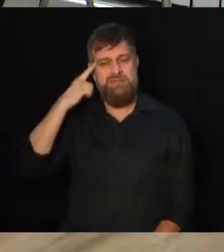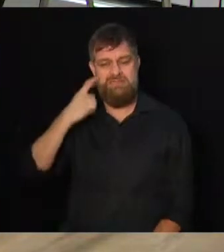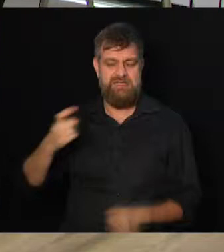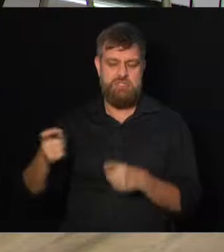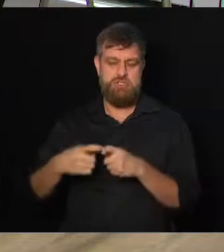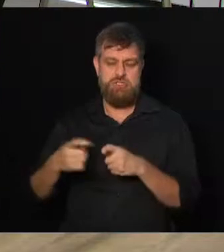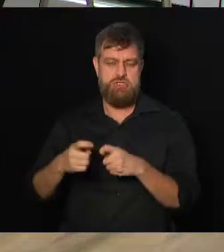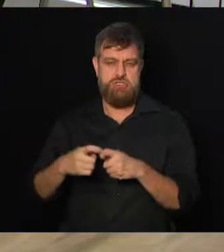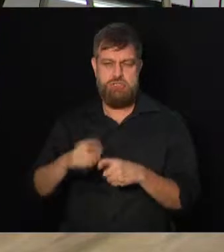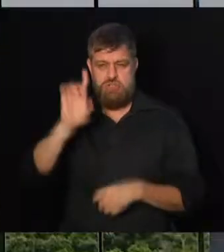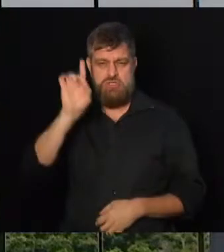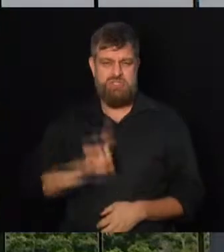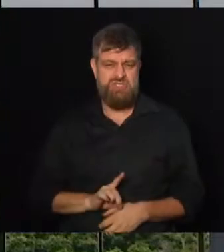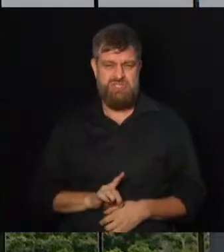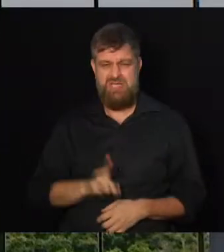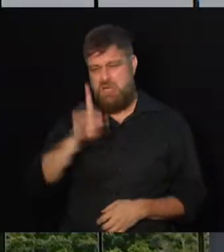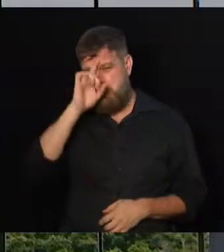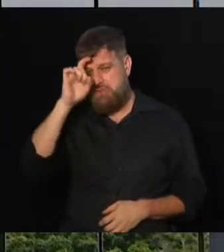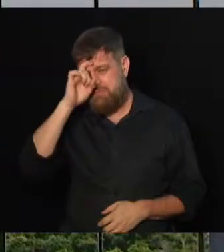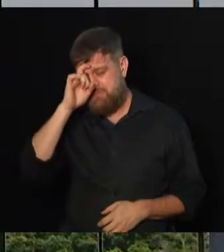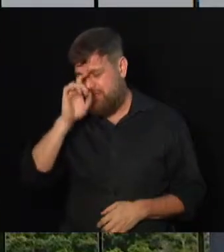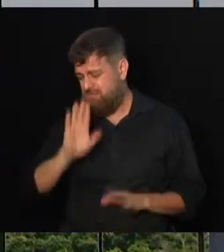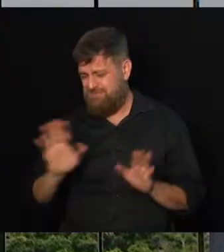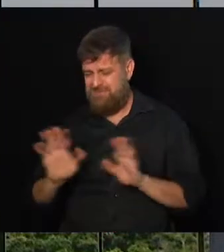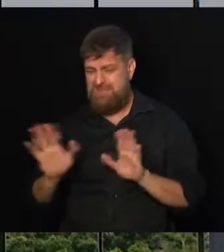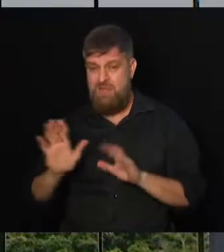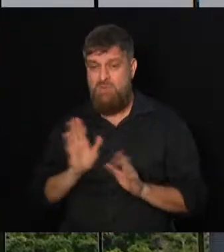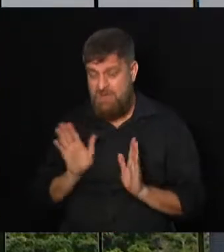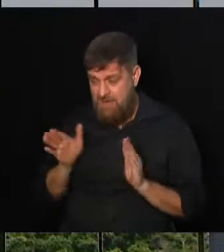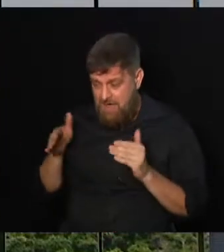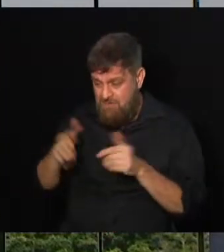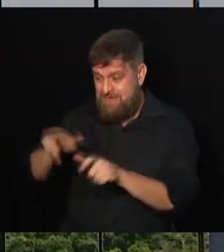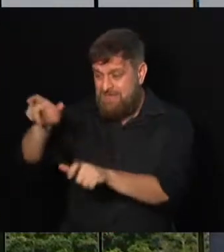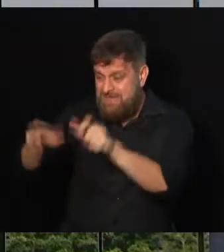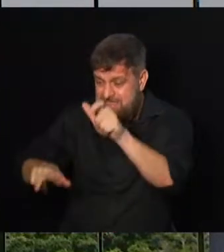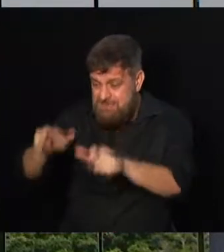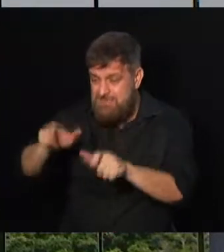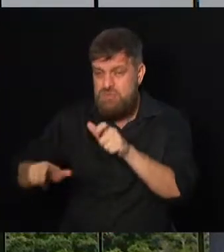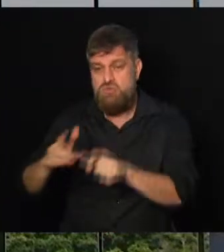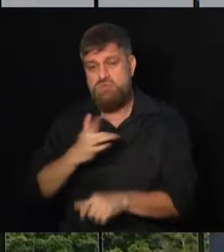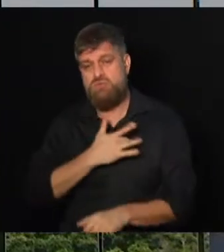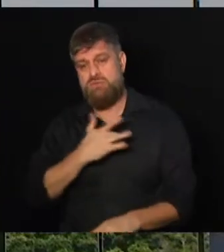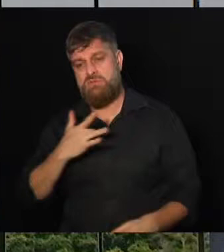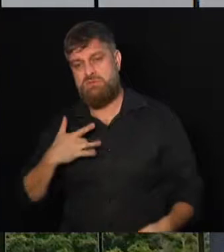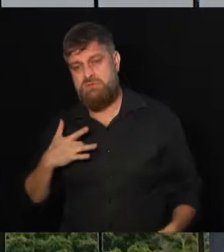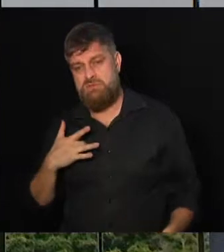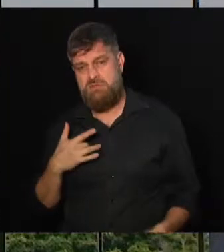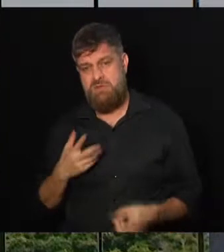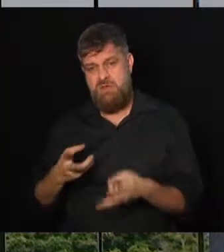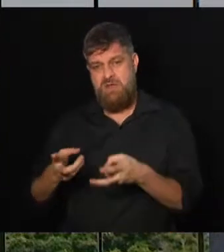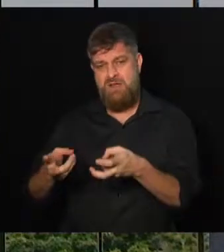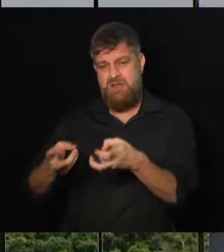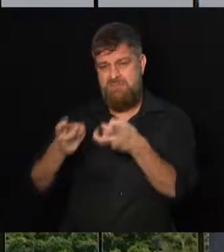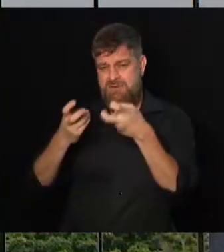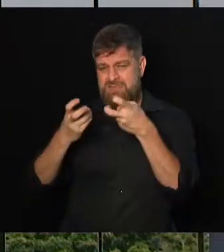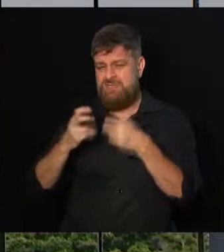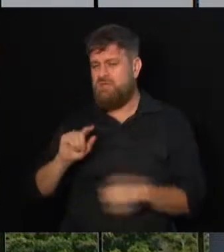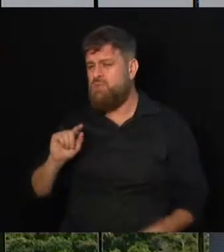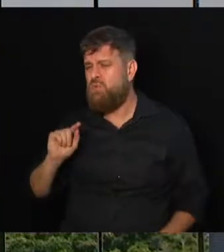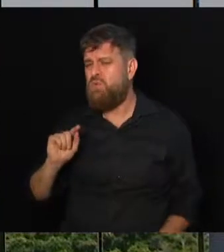ou Comissão de Hospitalar, Direito Hospitalar, mas é a saúde que é a global maior. Mas eu vejo um caso até um pouco mais